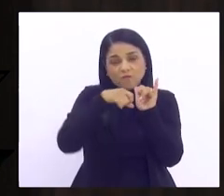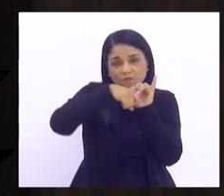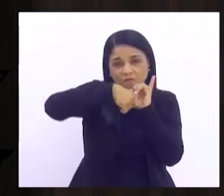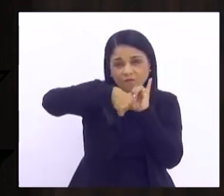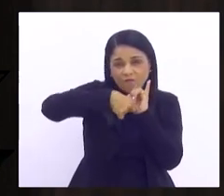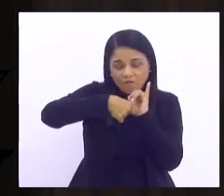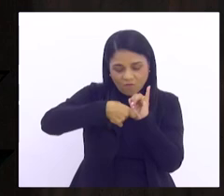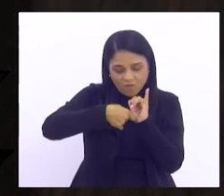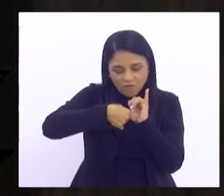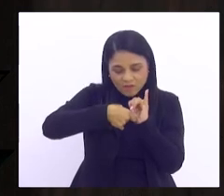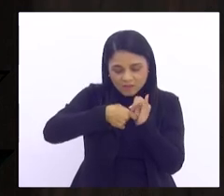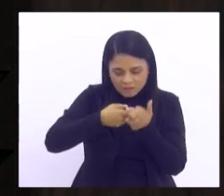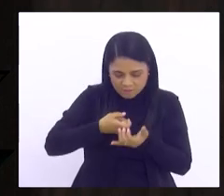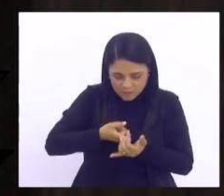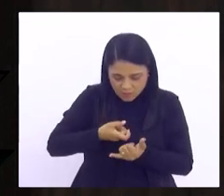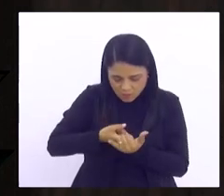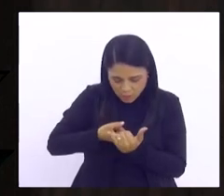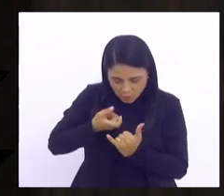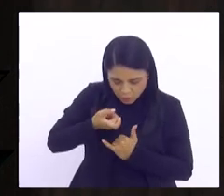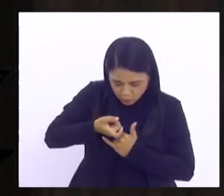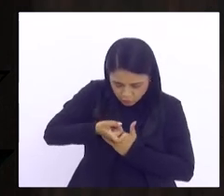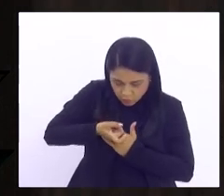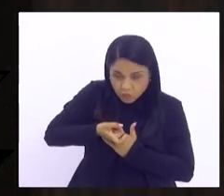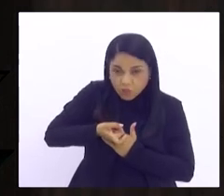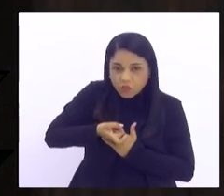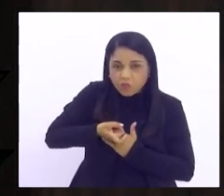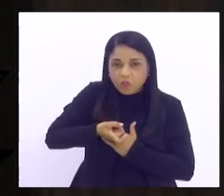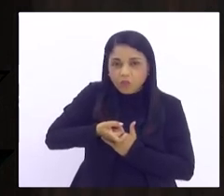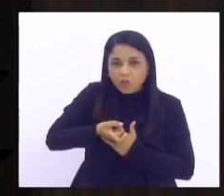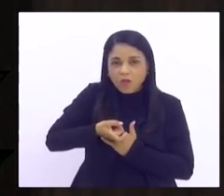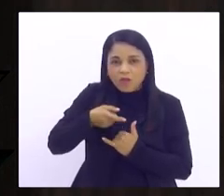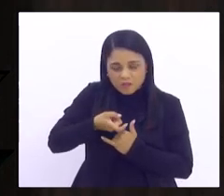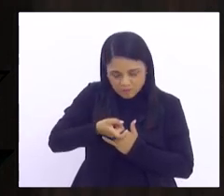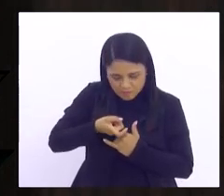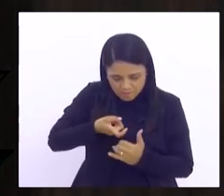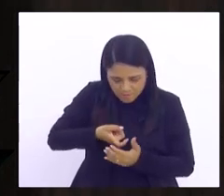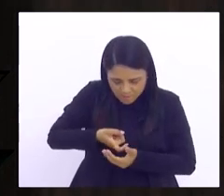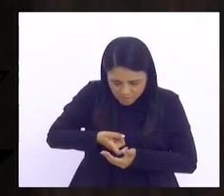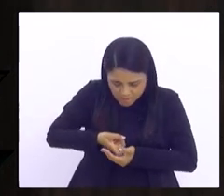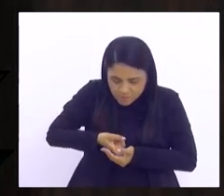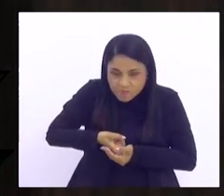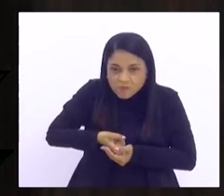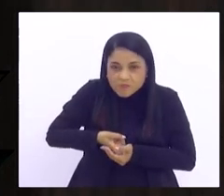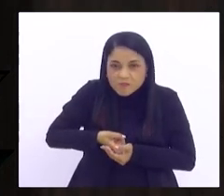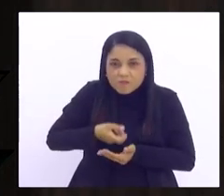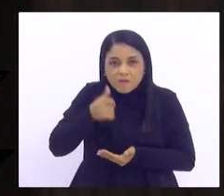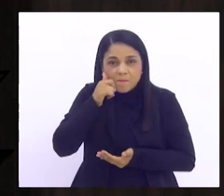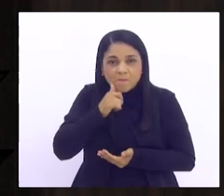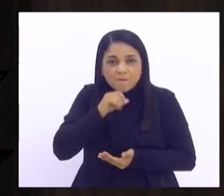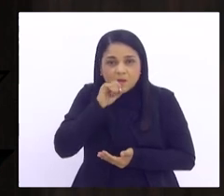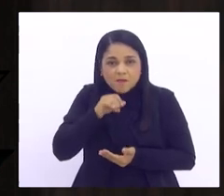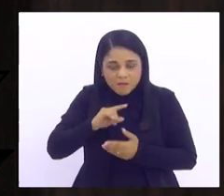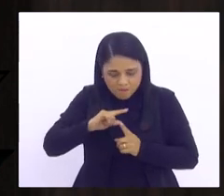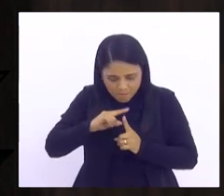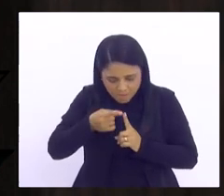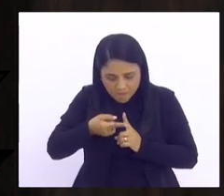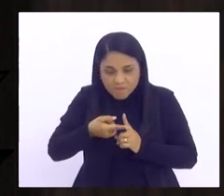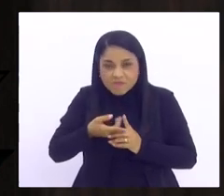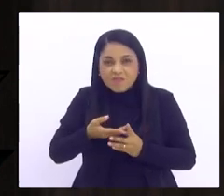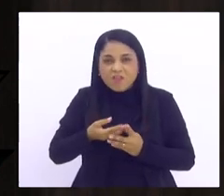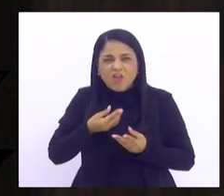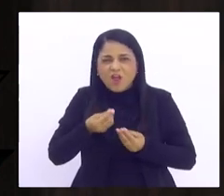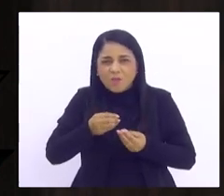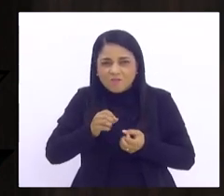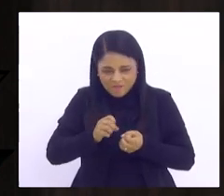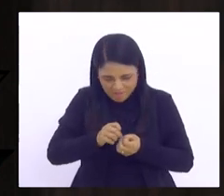que invisibilizar o bebezinho no ventre da sua mãe? Não é um passe